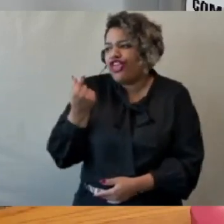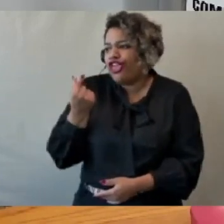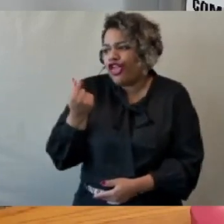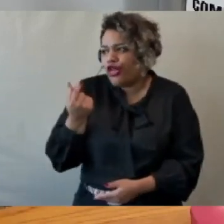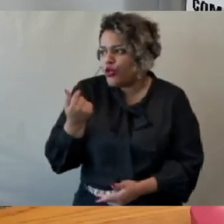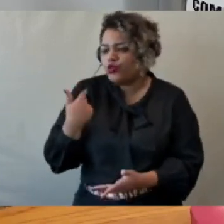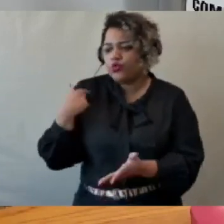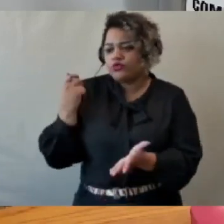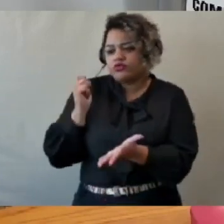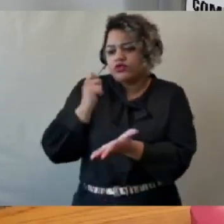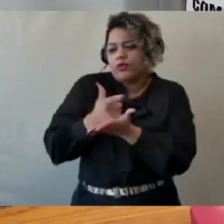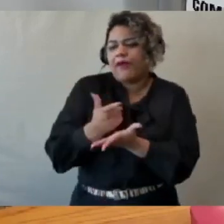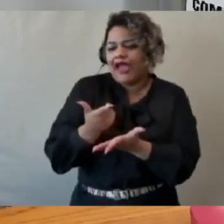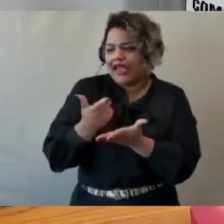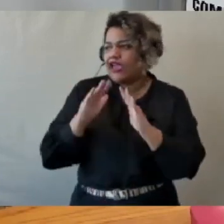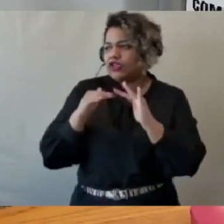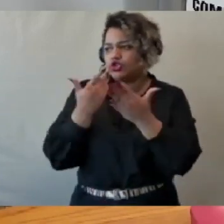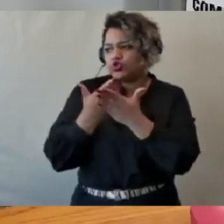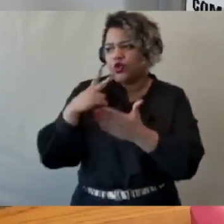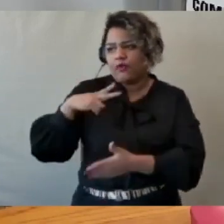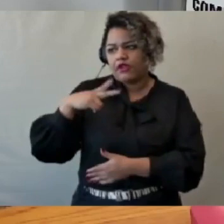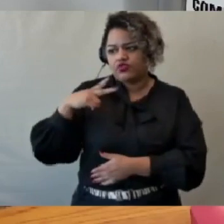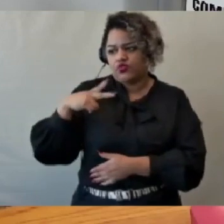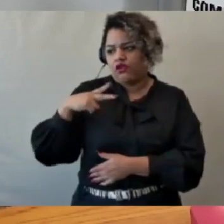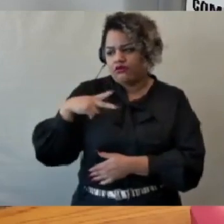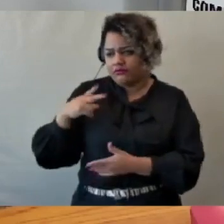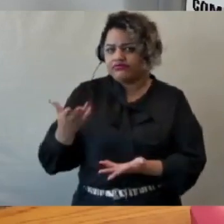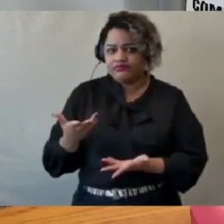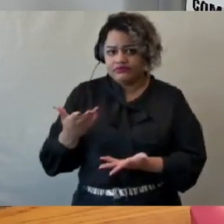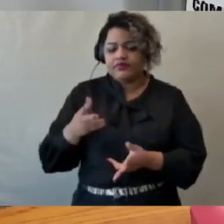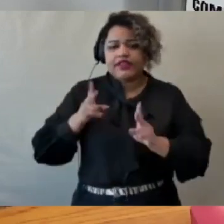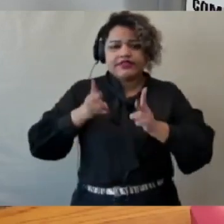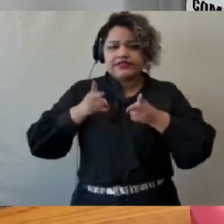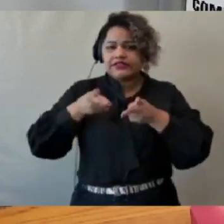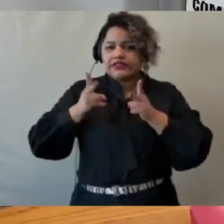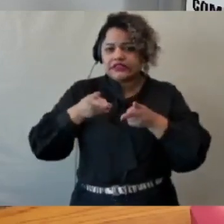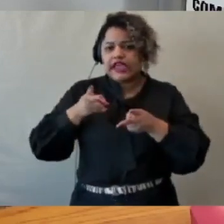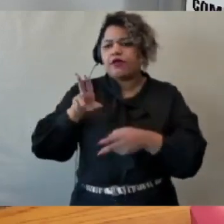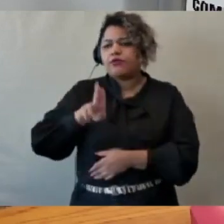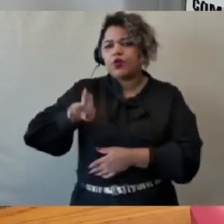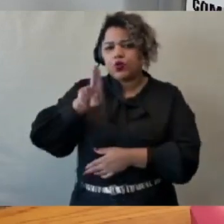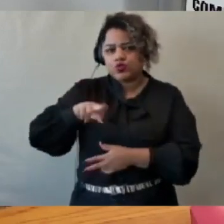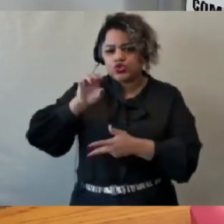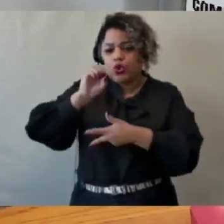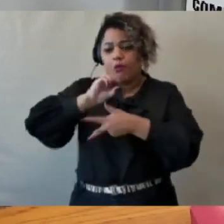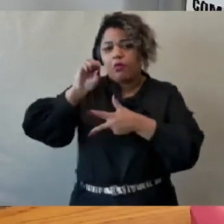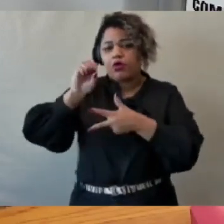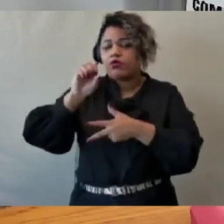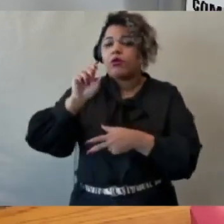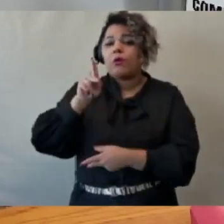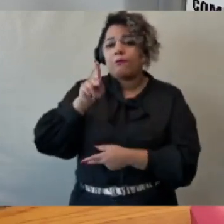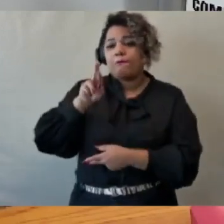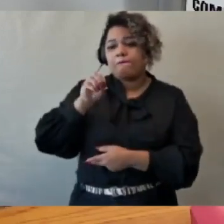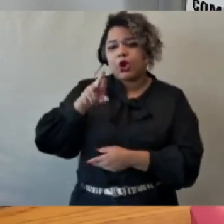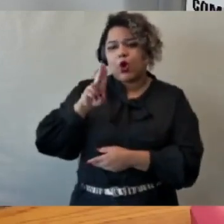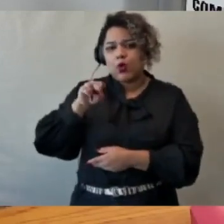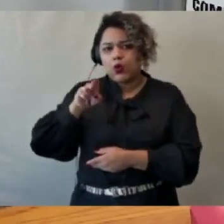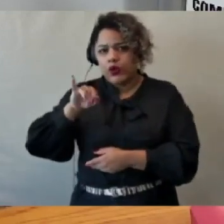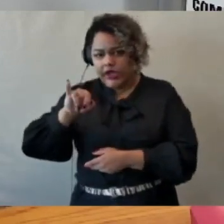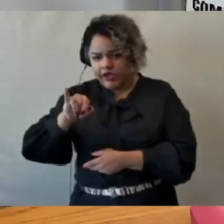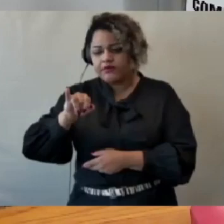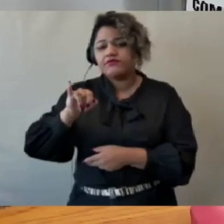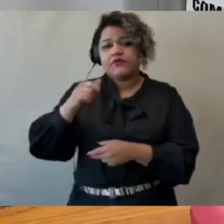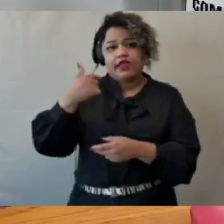de pagar a escola, né? A gente sempre usou o ProUni, né? Uhum. Eu, minhas filhas também que são formadas